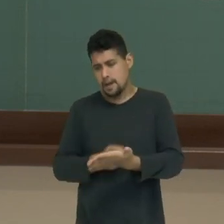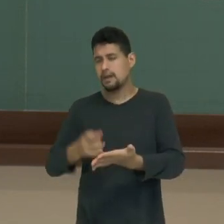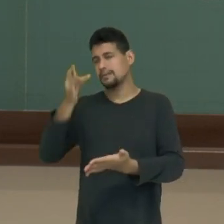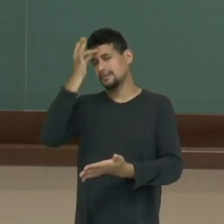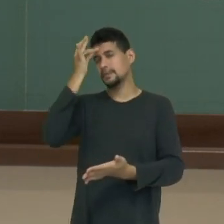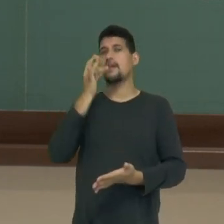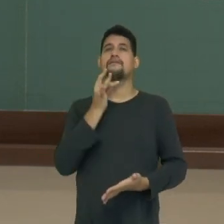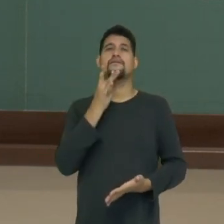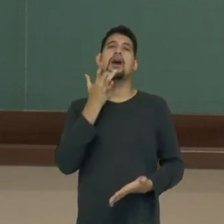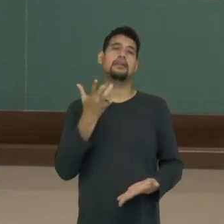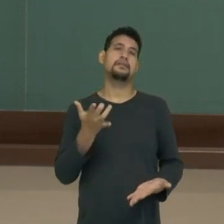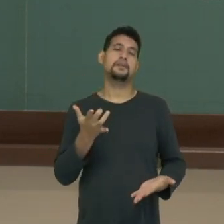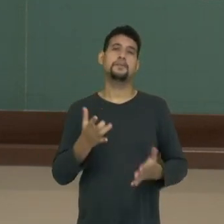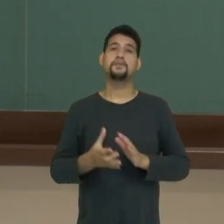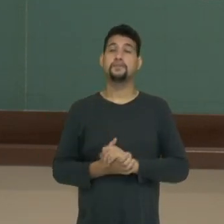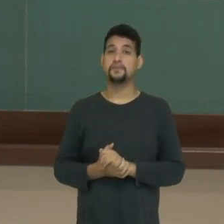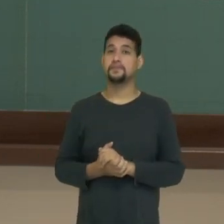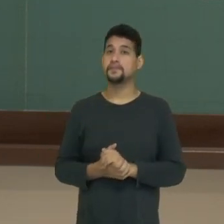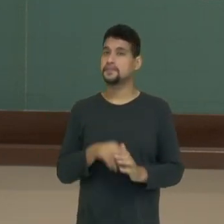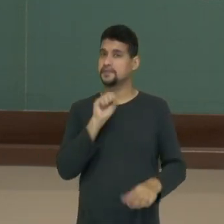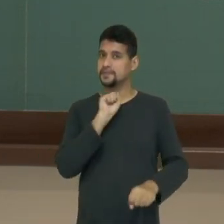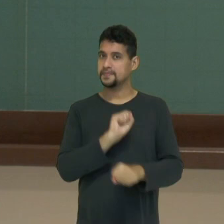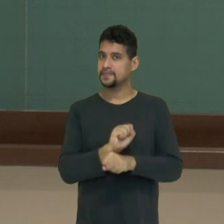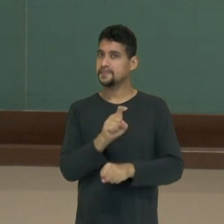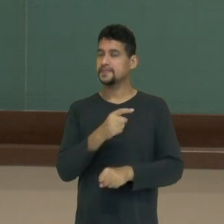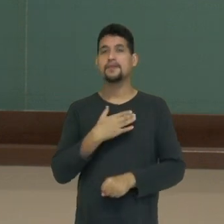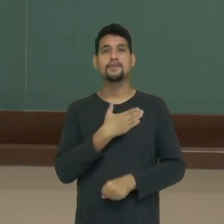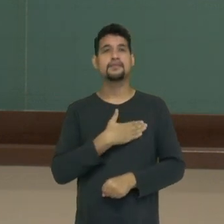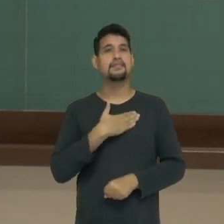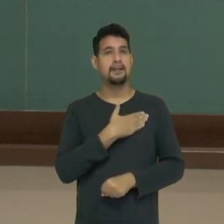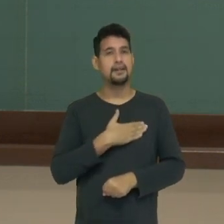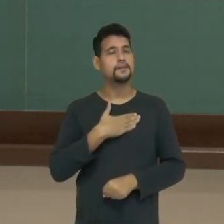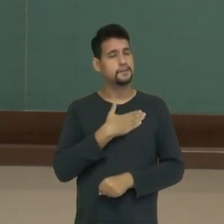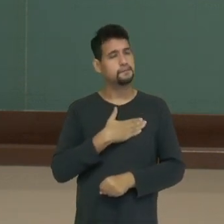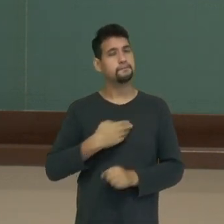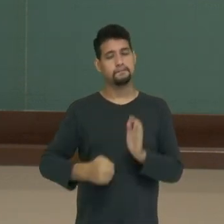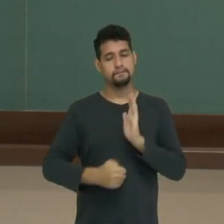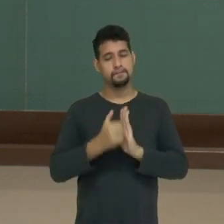memorizo, certo, gente? Então, espero que vocês tenham gostado dessa